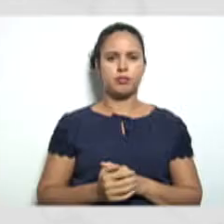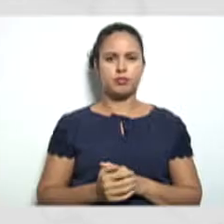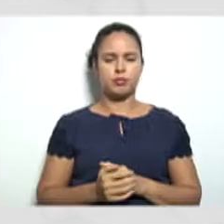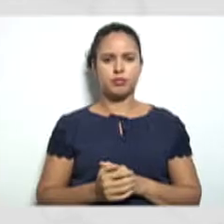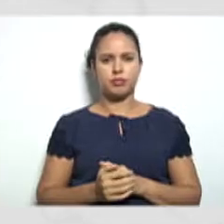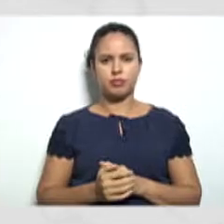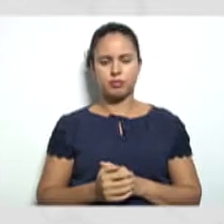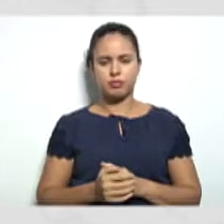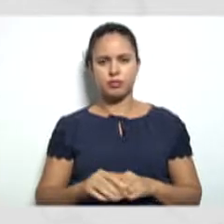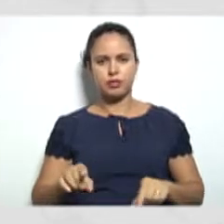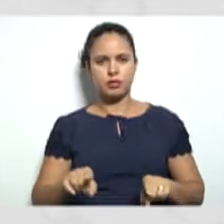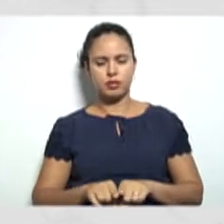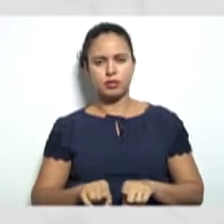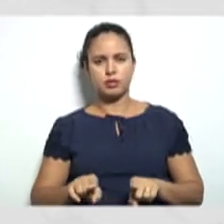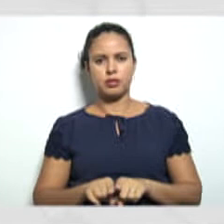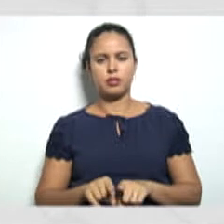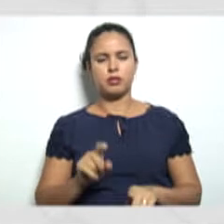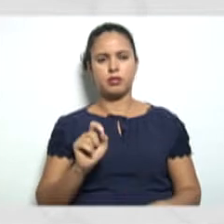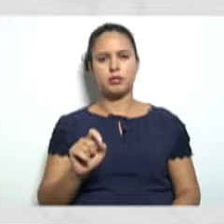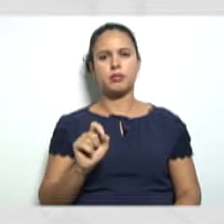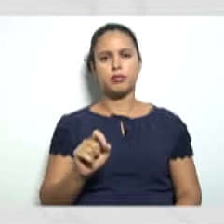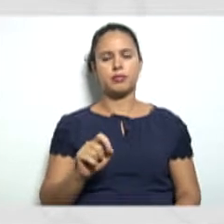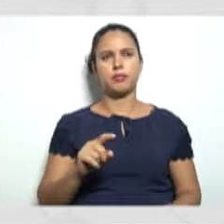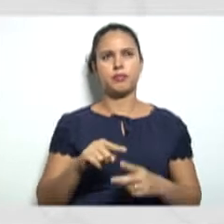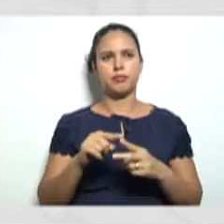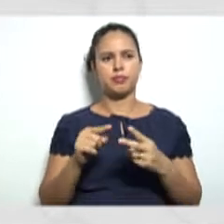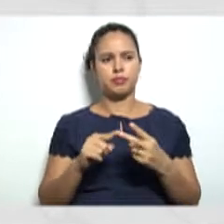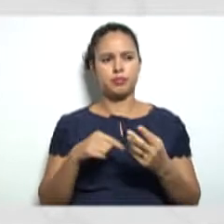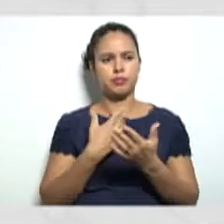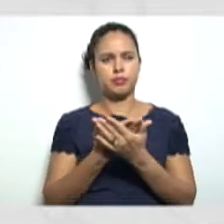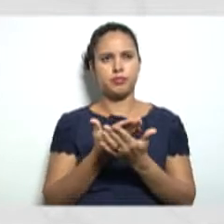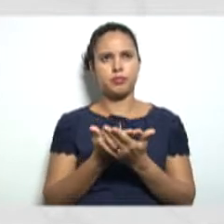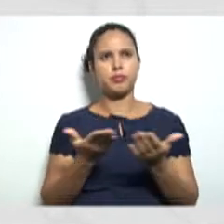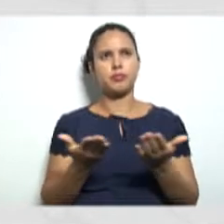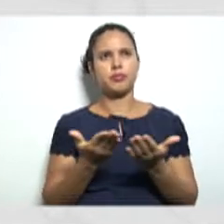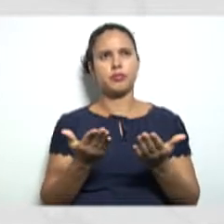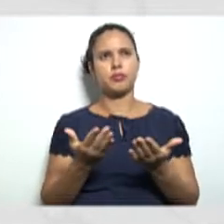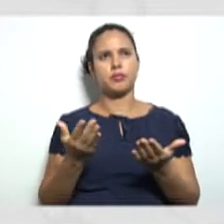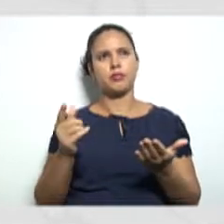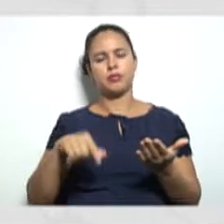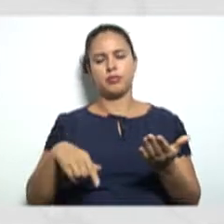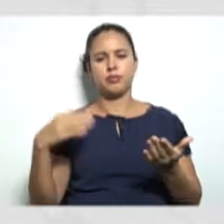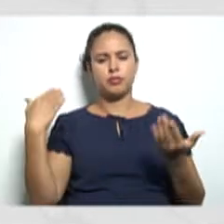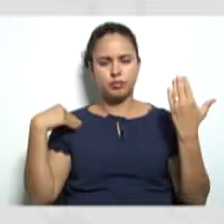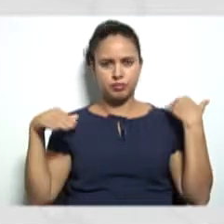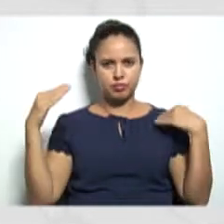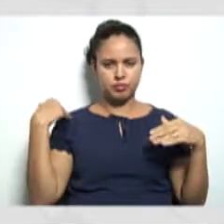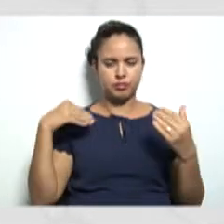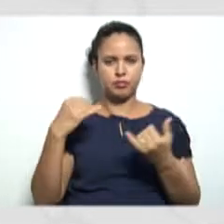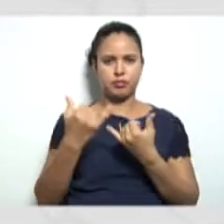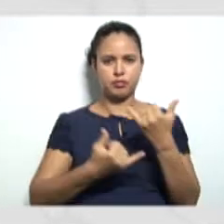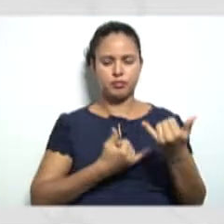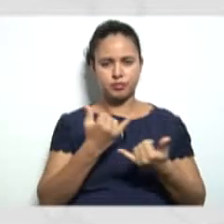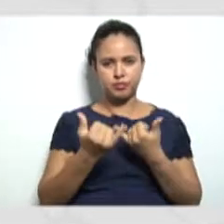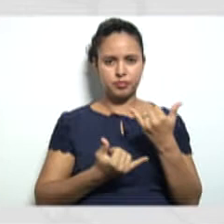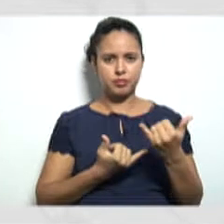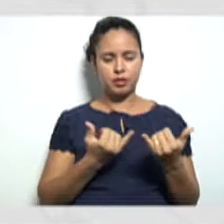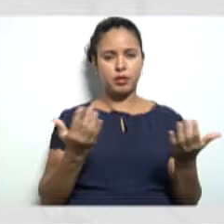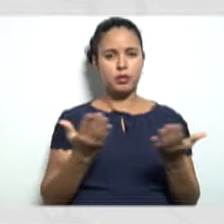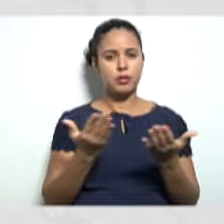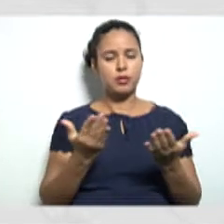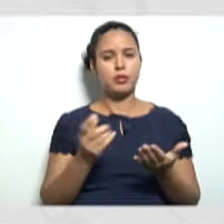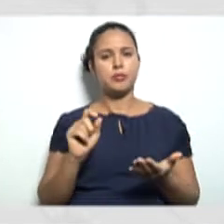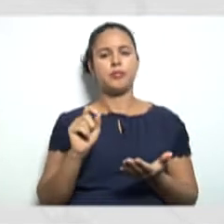temos 2 ramos para abordar ainda na aula de hoje. Vamos falar do ramo turismo e lazer, que apesar de sermos referência em